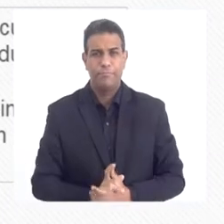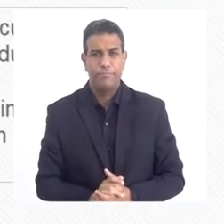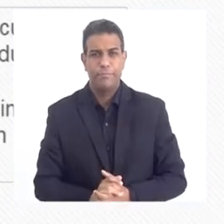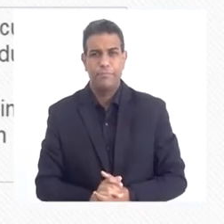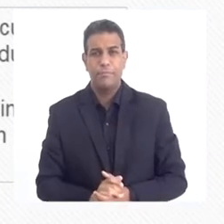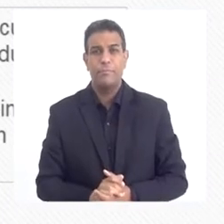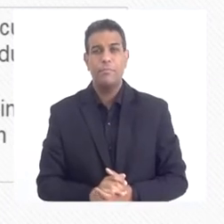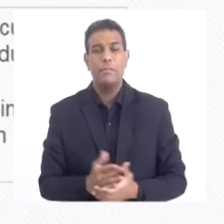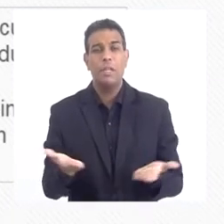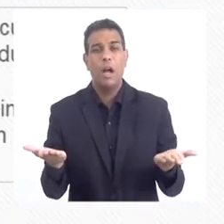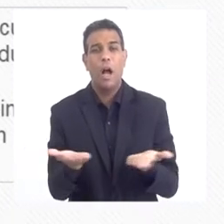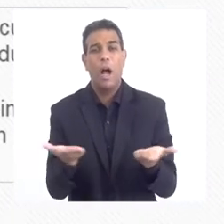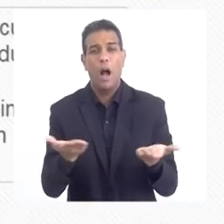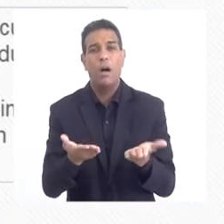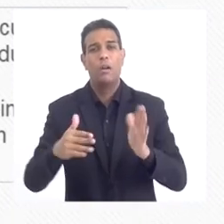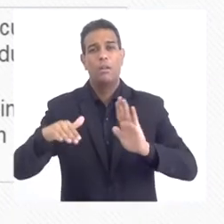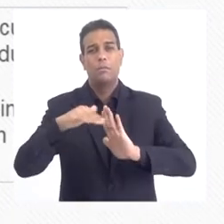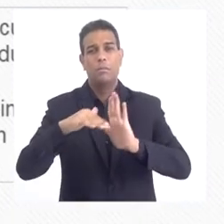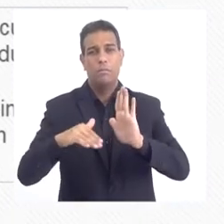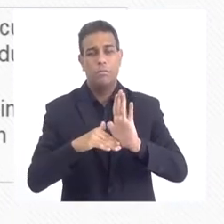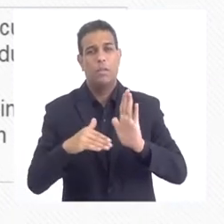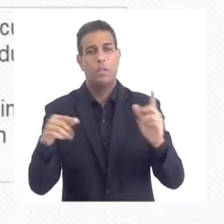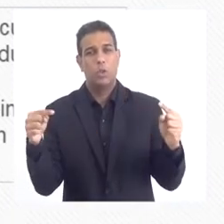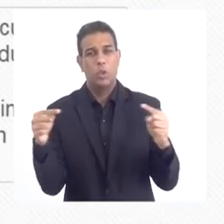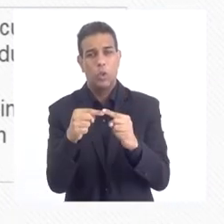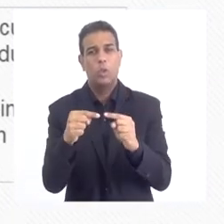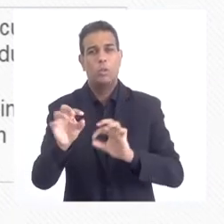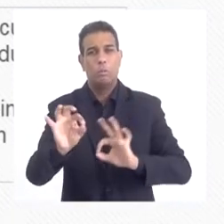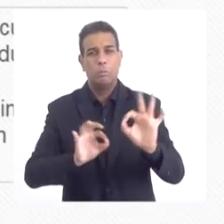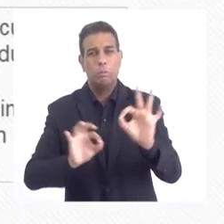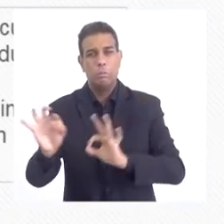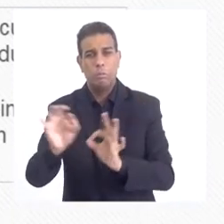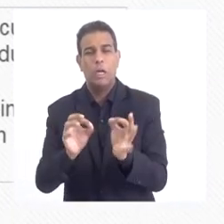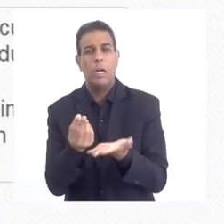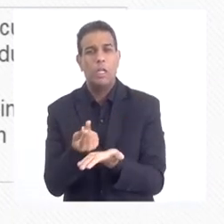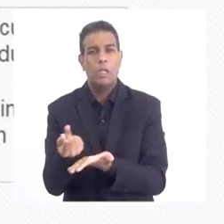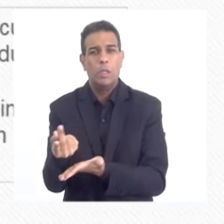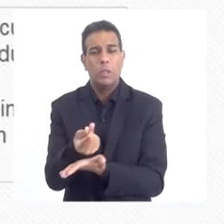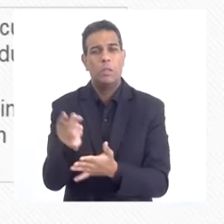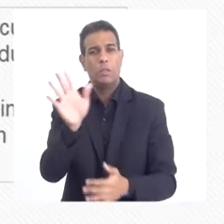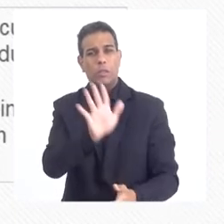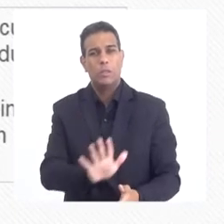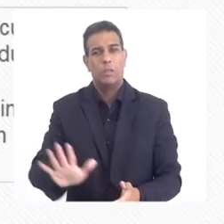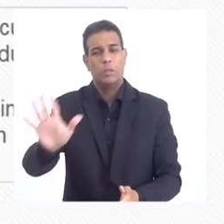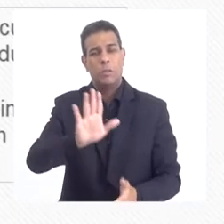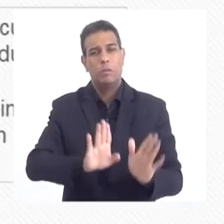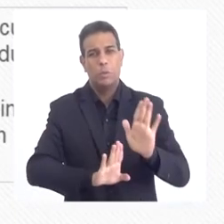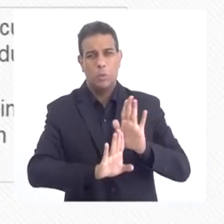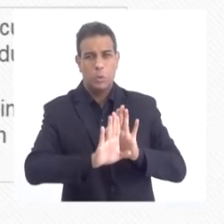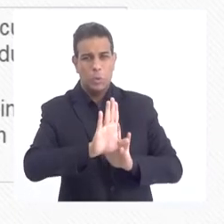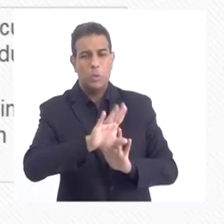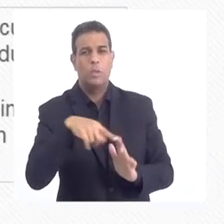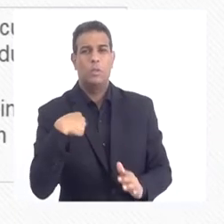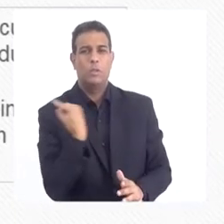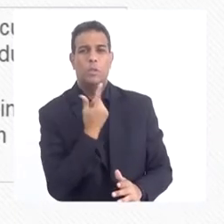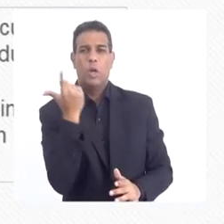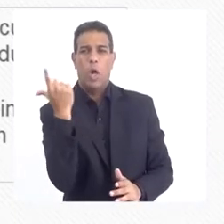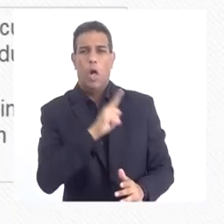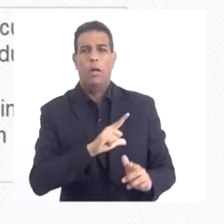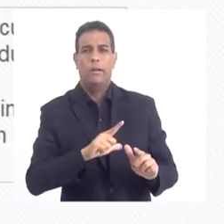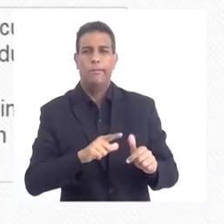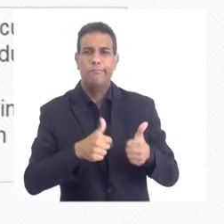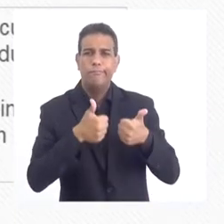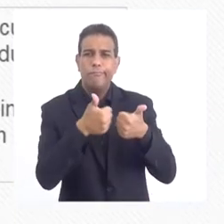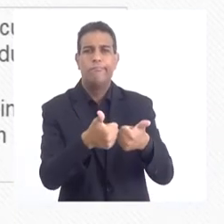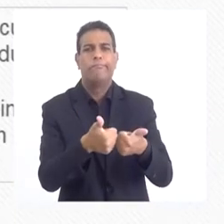plano que nós enviamos ao Tesouro Nacional, ele está fundamentado no crescimento da receita, para que a gente possa ter